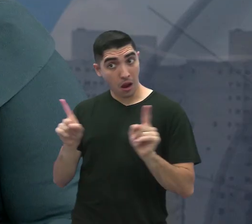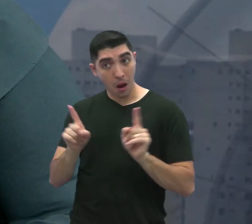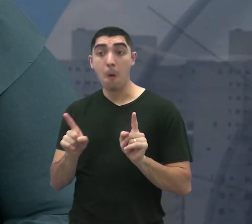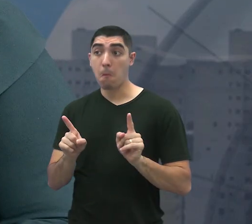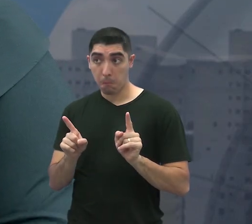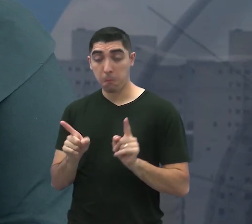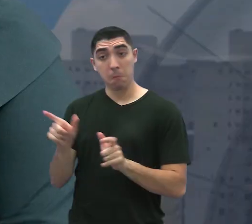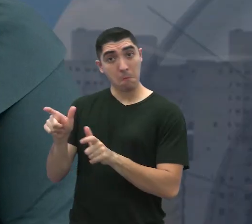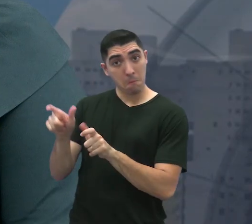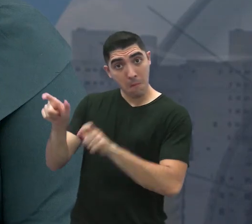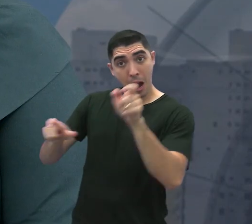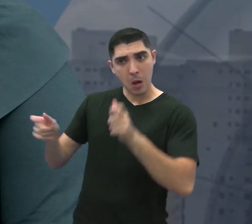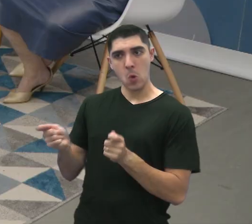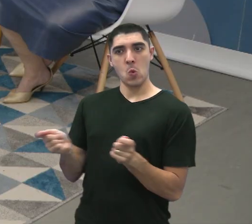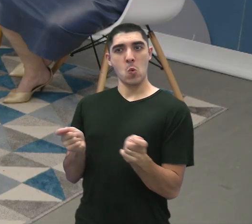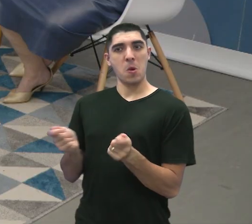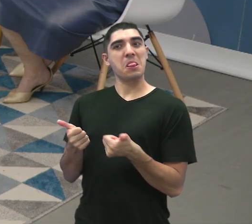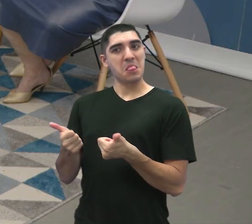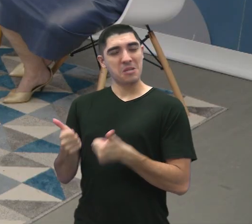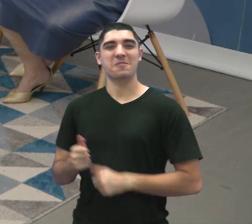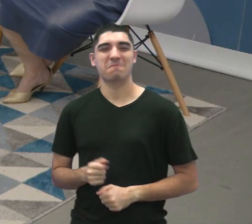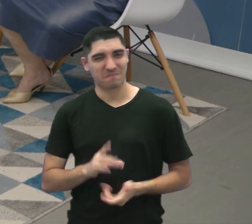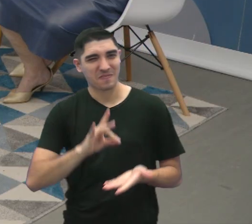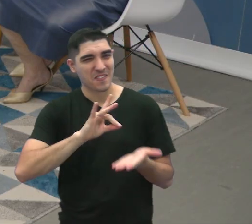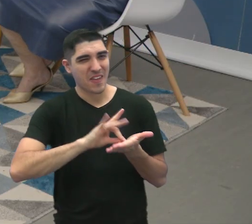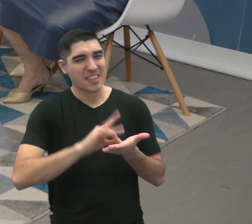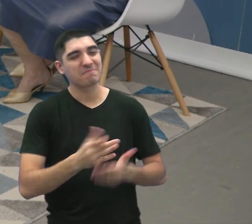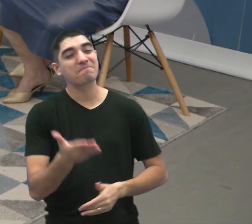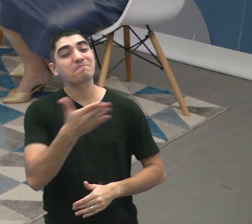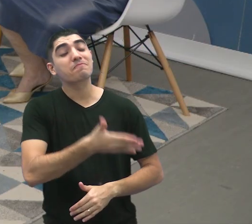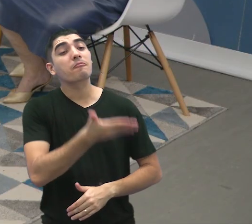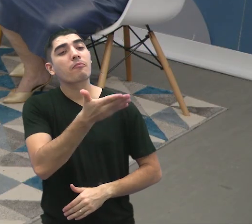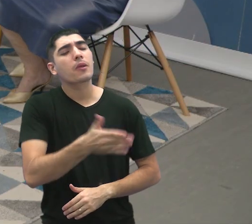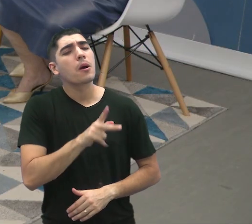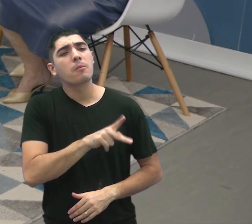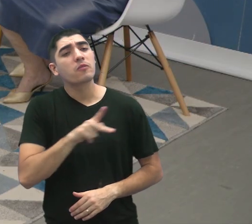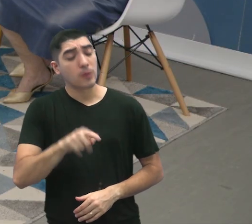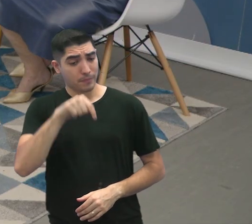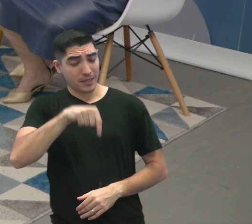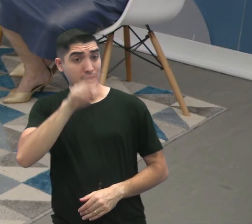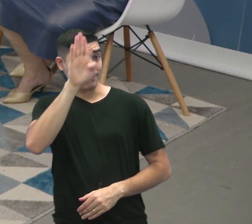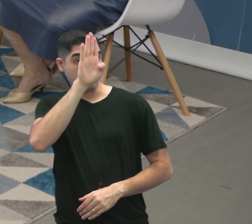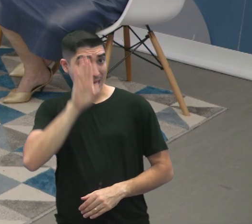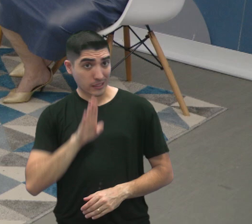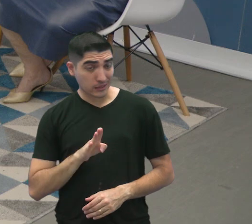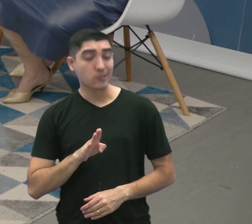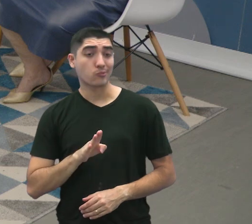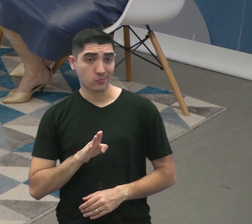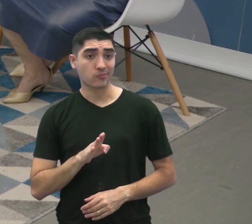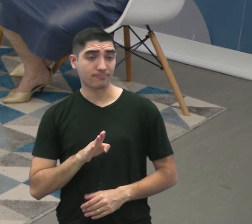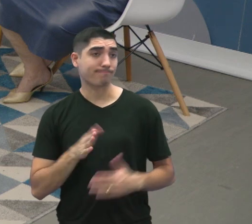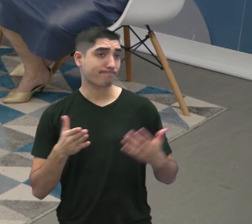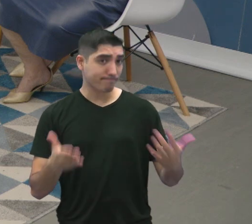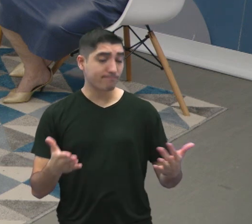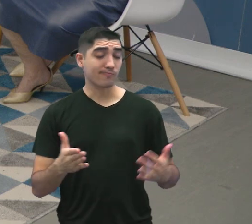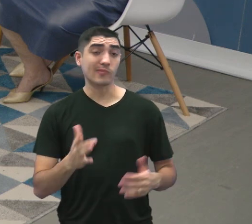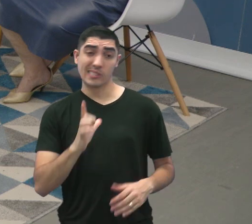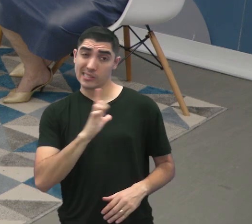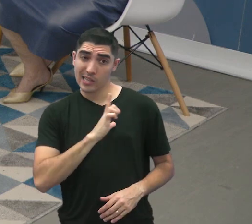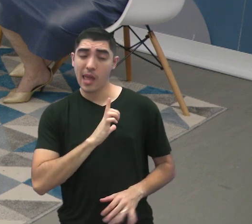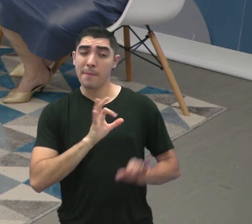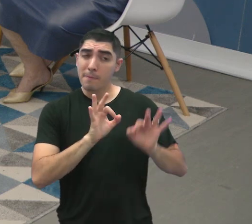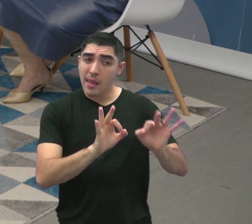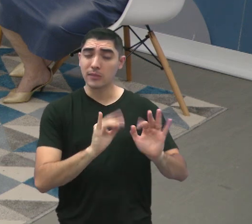Pareceram controlados e comedidos. Com certeza. Professor, a gente vive num país com juros,